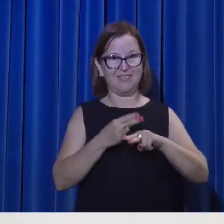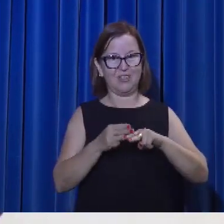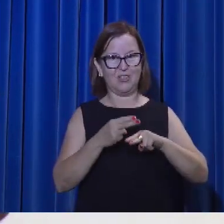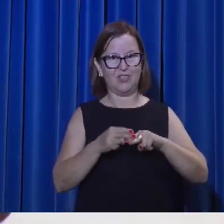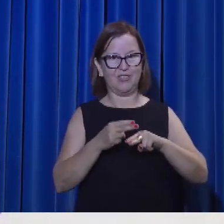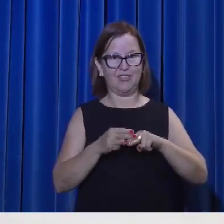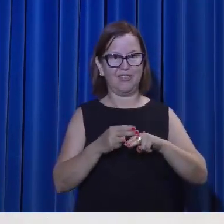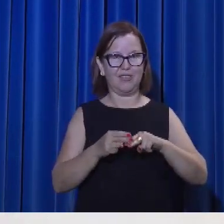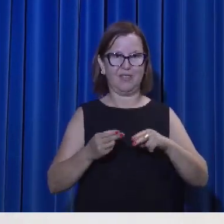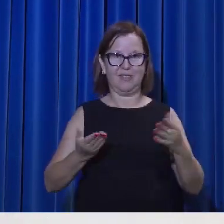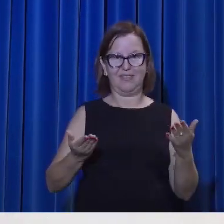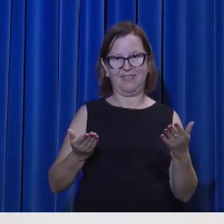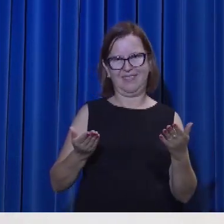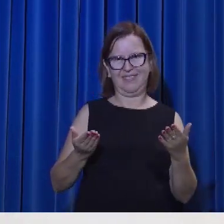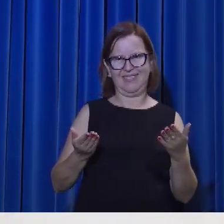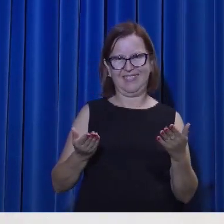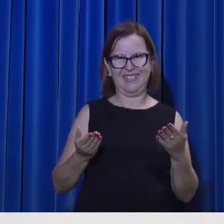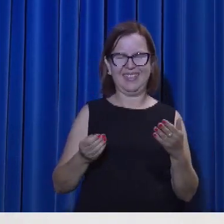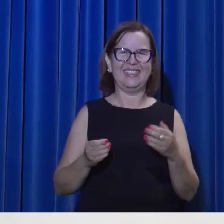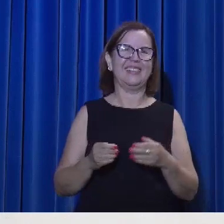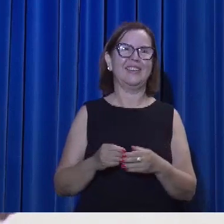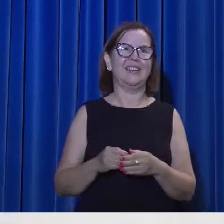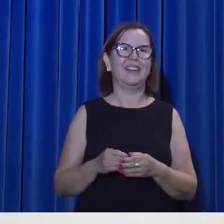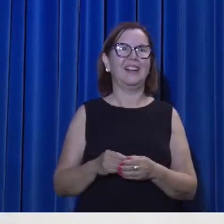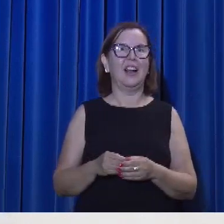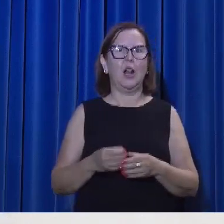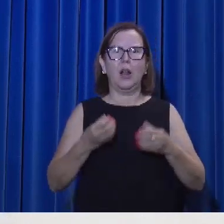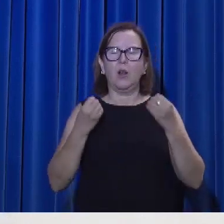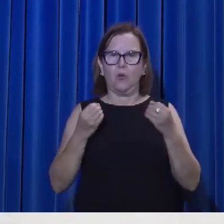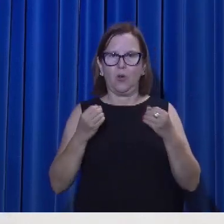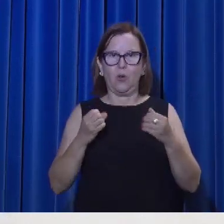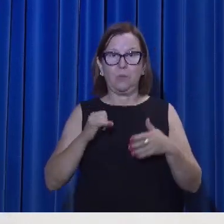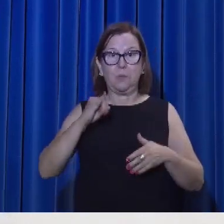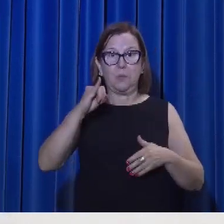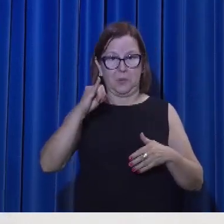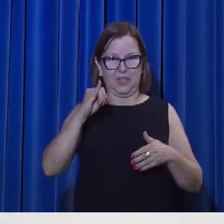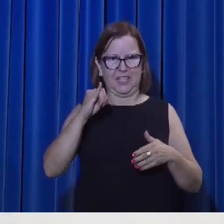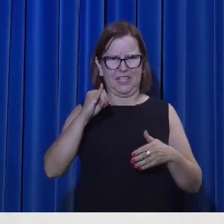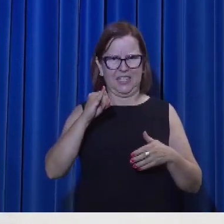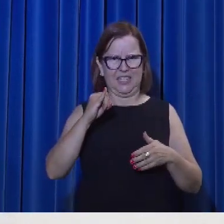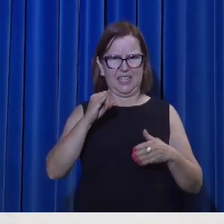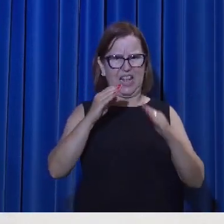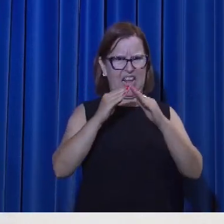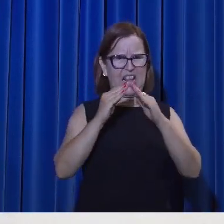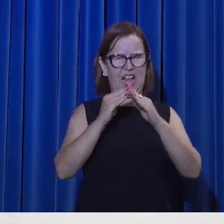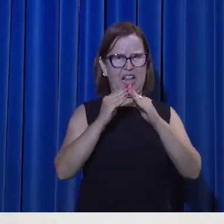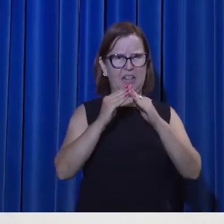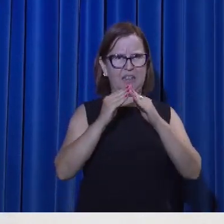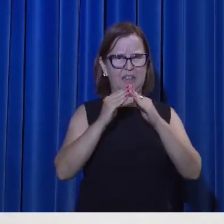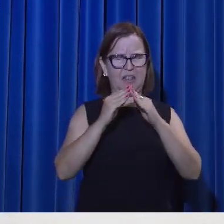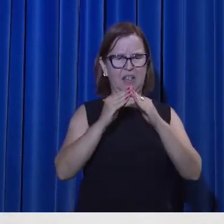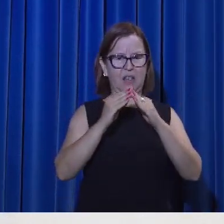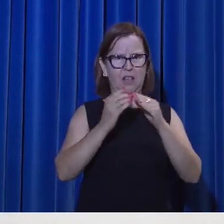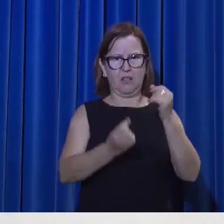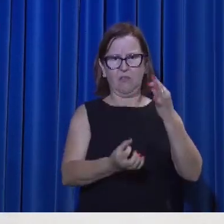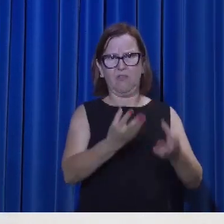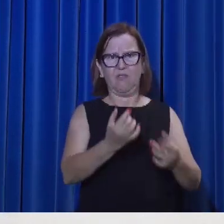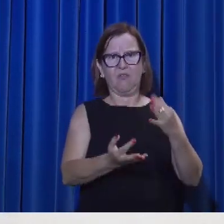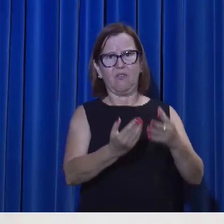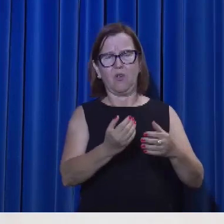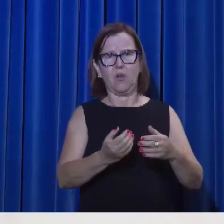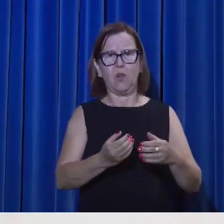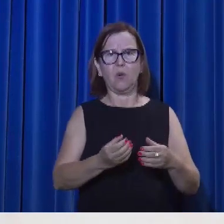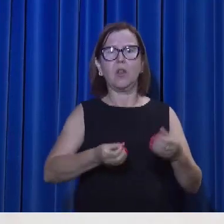Essa é a teoria da evolução, meus irmãos. O negócio explodiu, pegou fogo